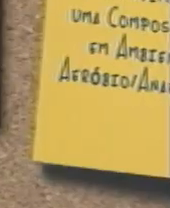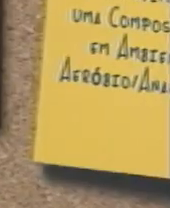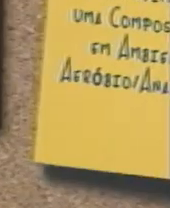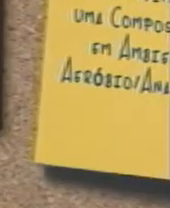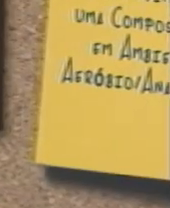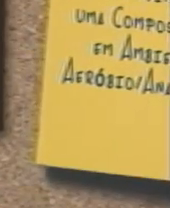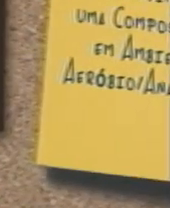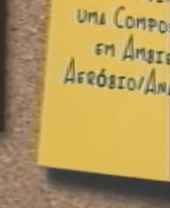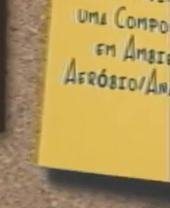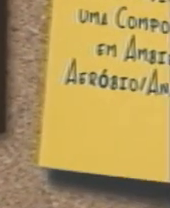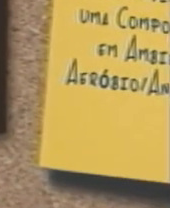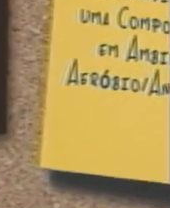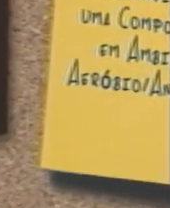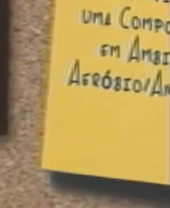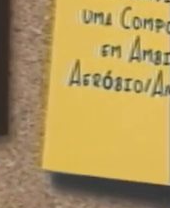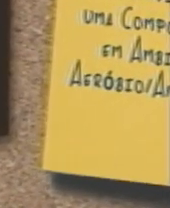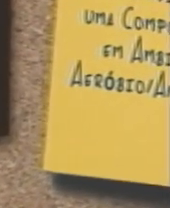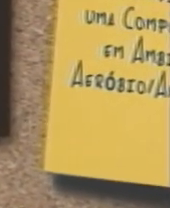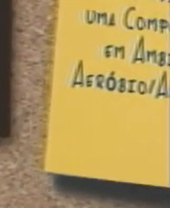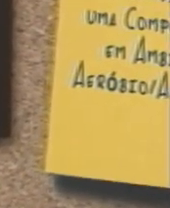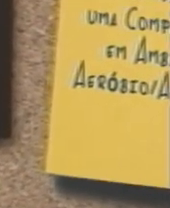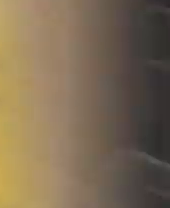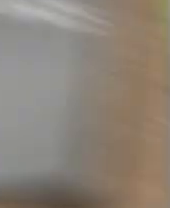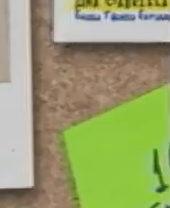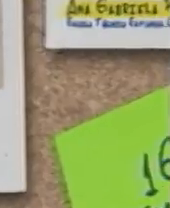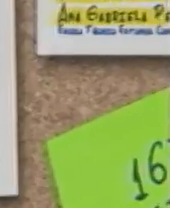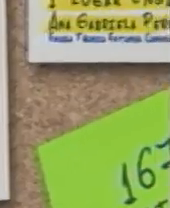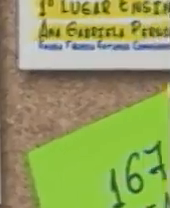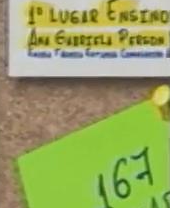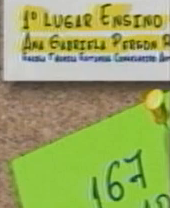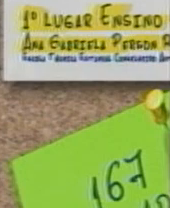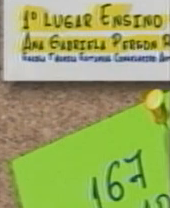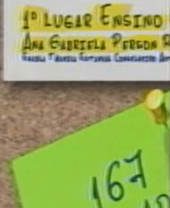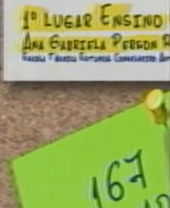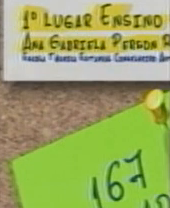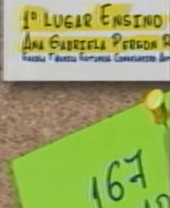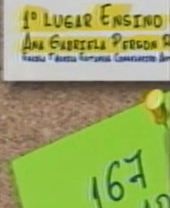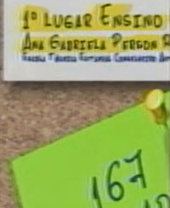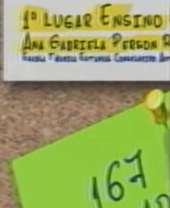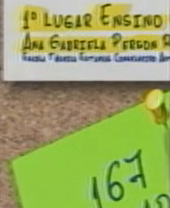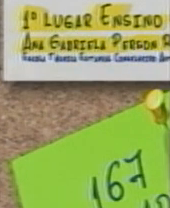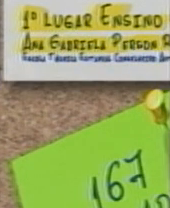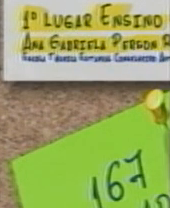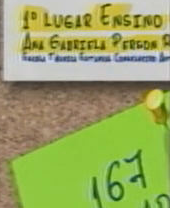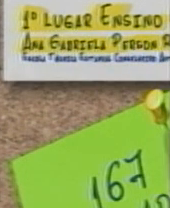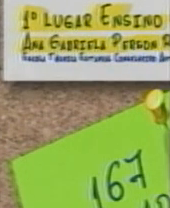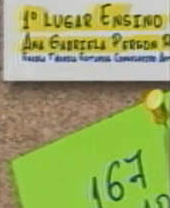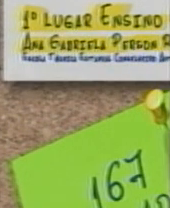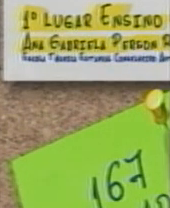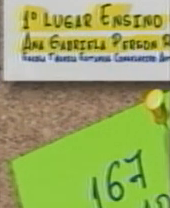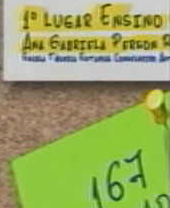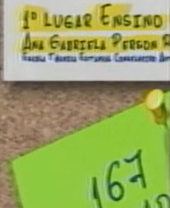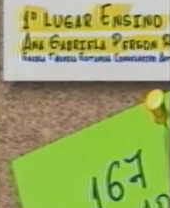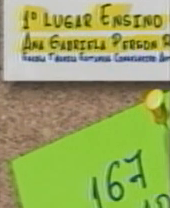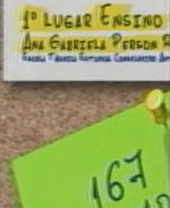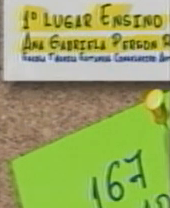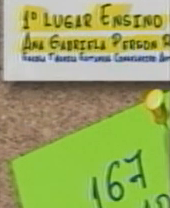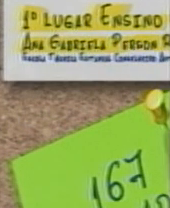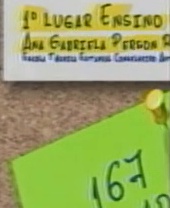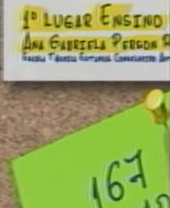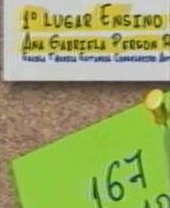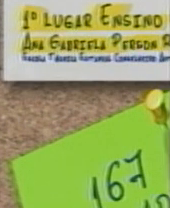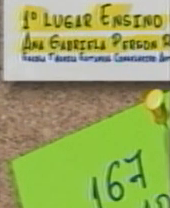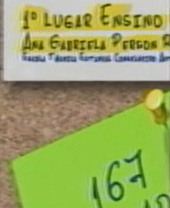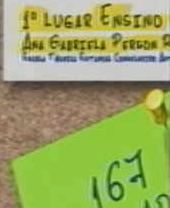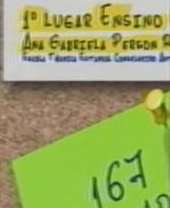prêmio. Nesta edição, a menção honrosa foi para Lázaro Valentim Zucchetti, professor do Campus